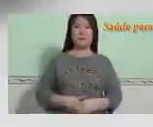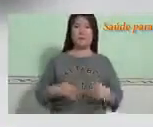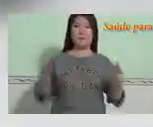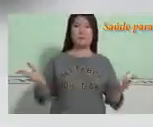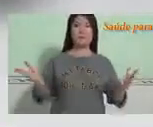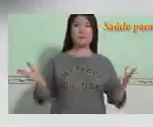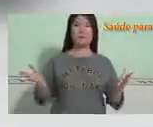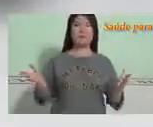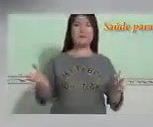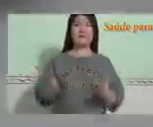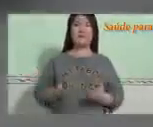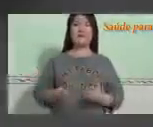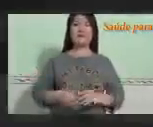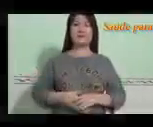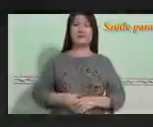Se preferir, vírgula,